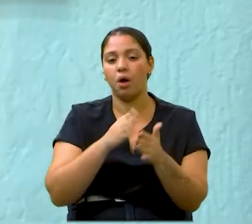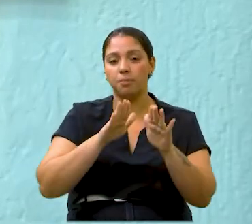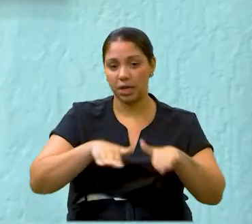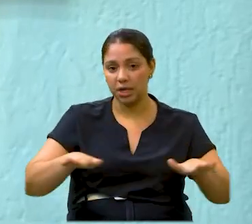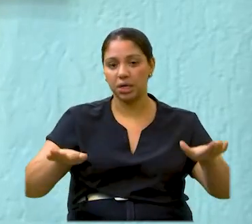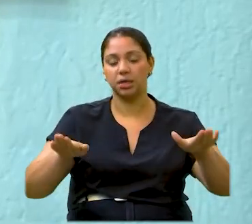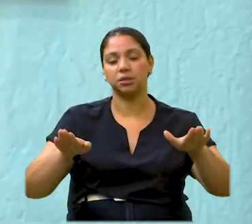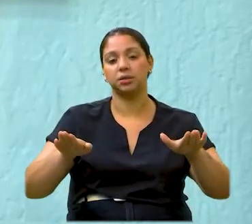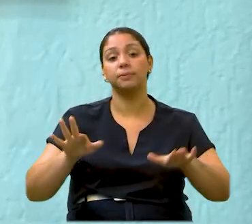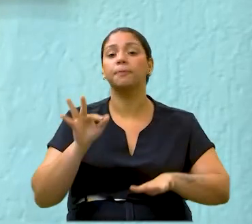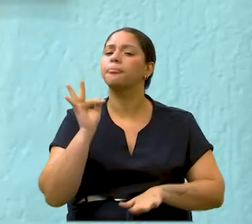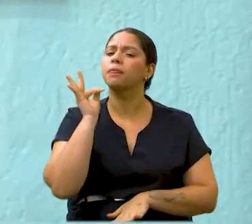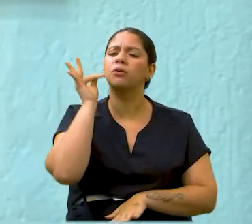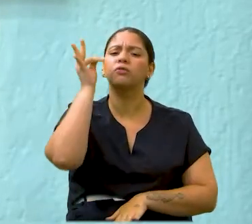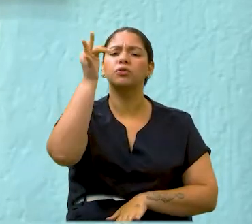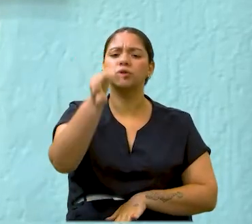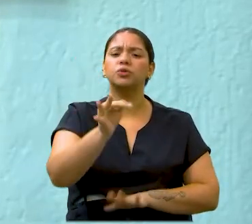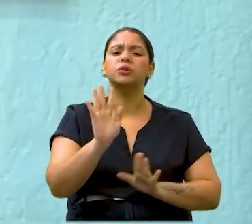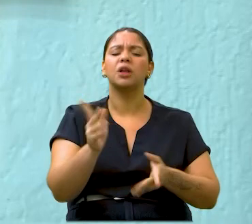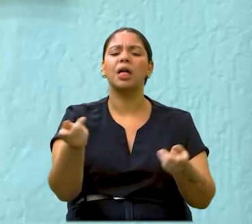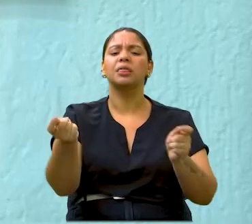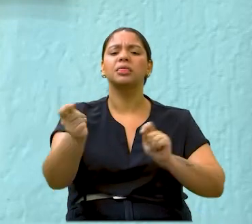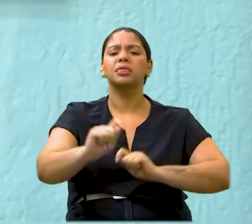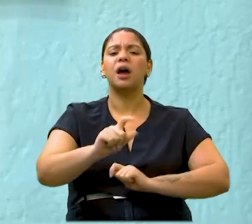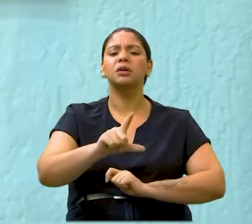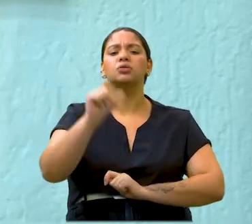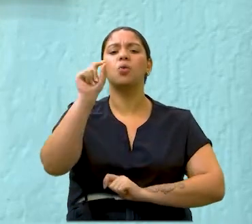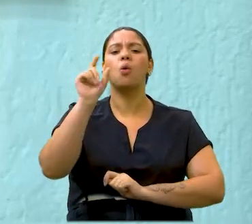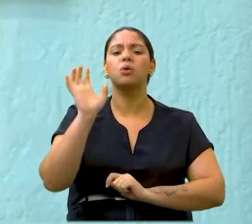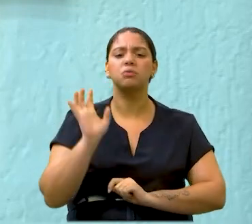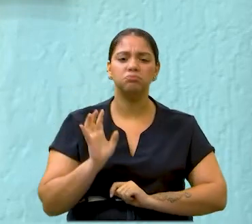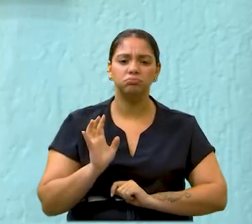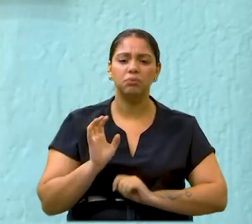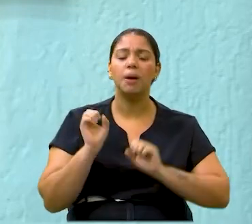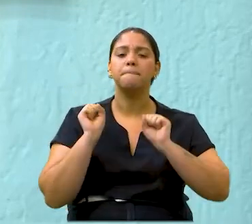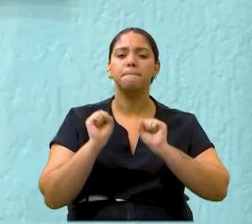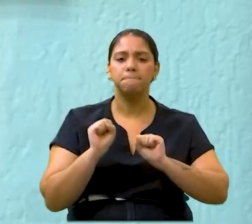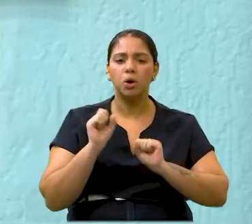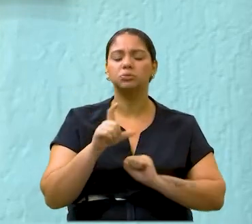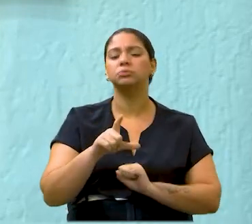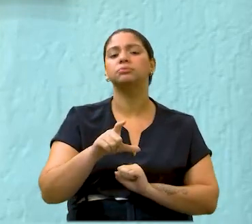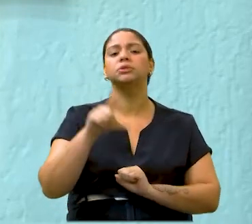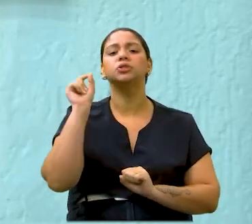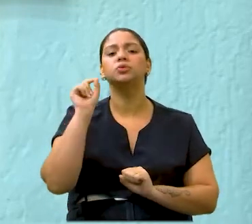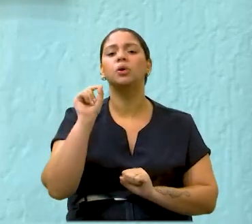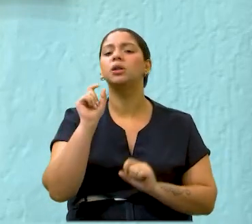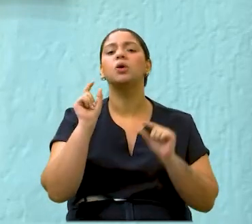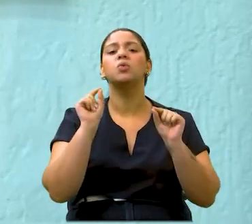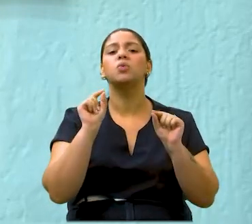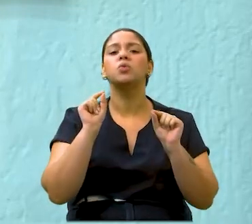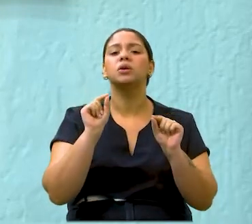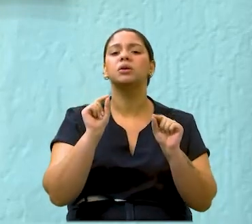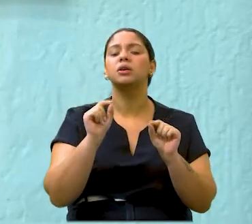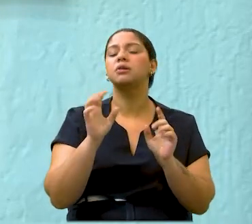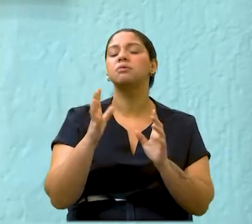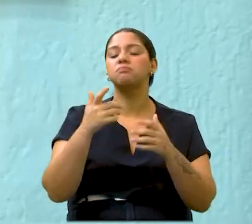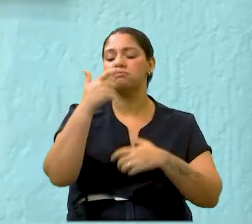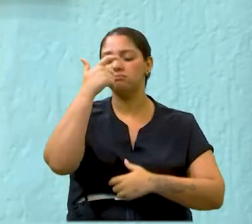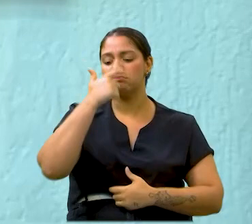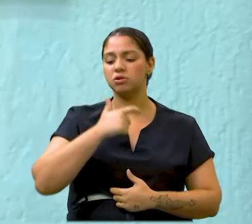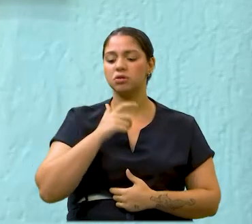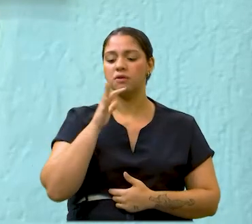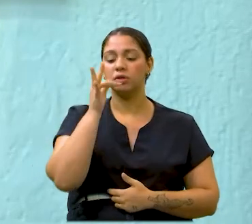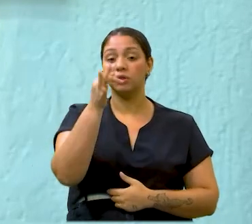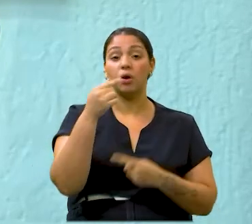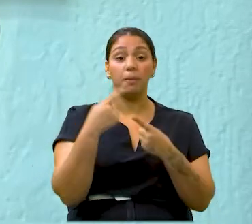criança, para que lá no futuro ela tenha condições de escolha, que ela possa escolher o que ela vai ser,